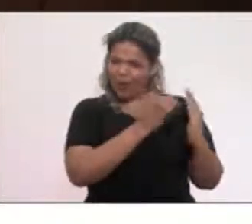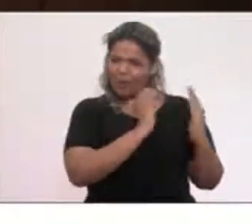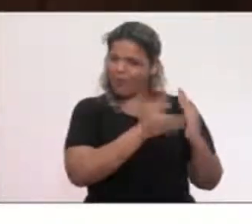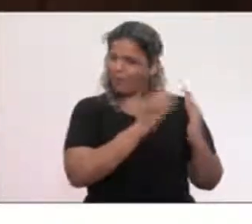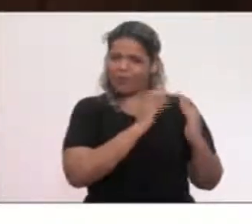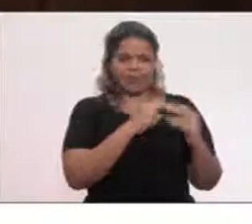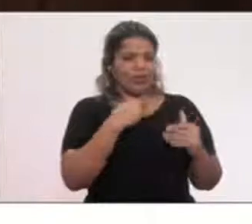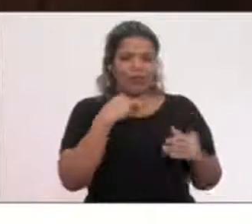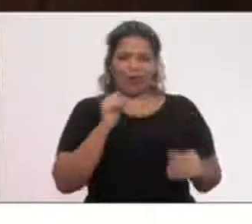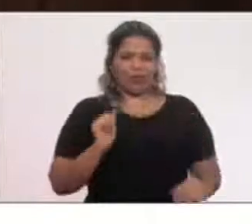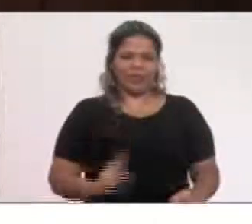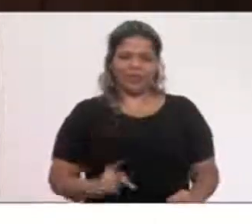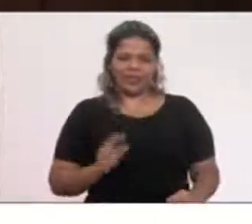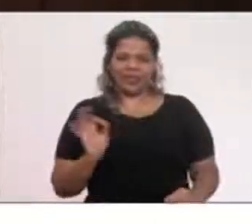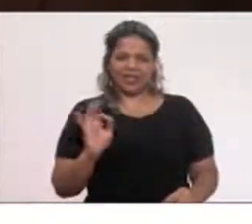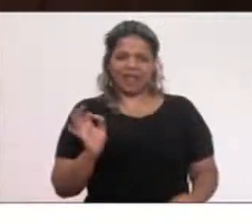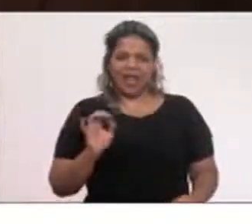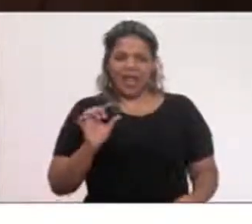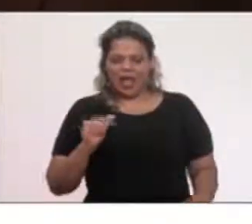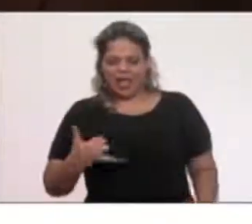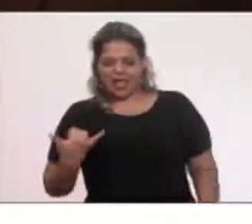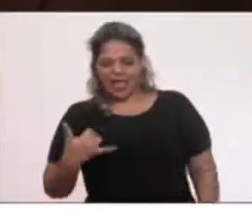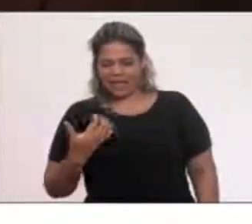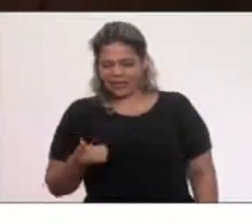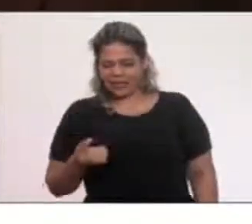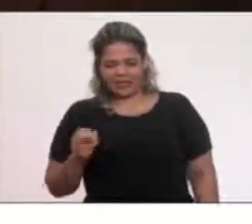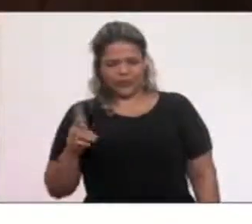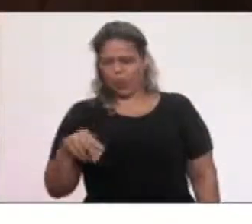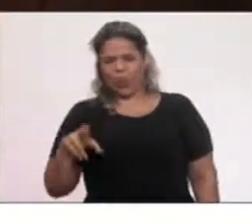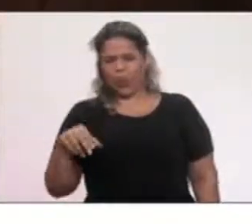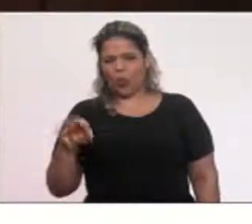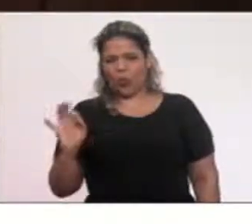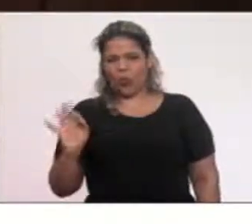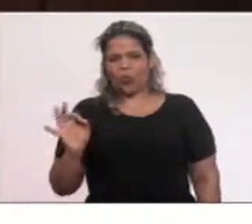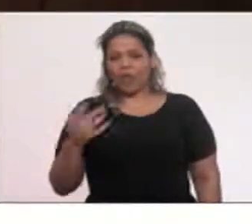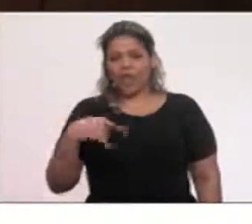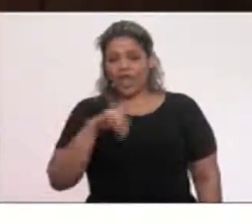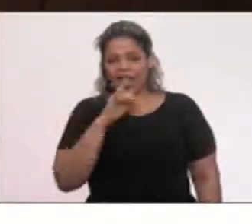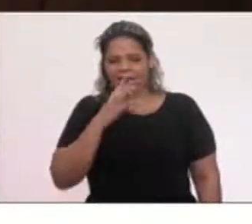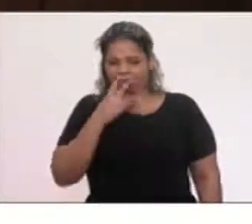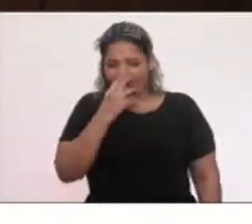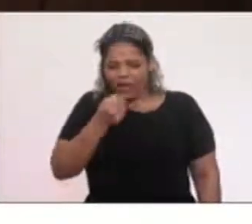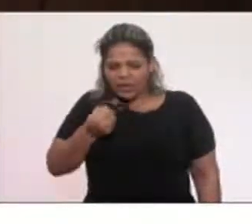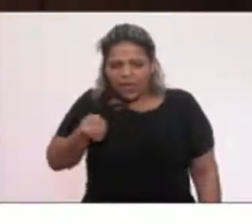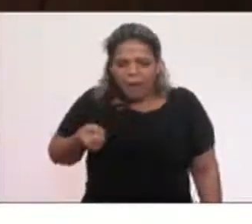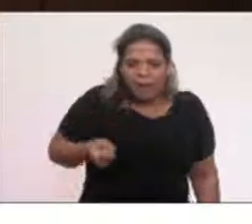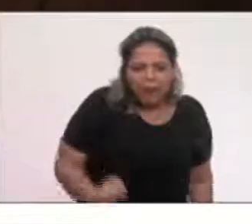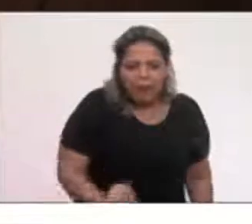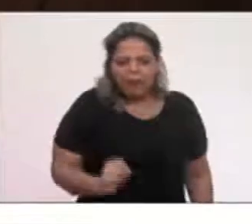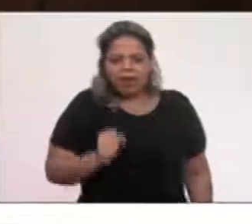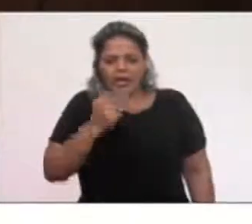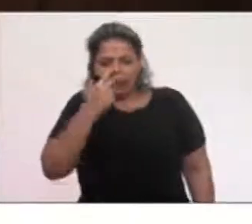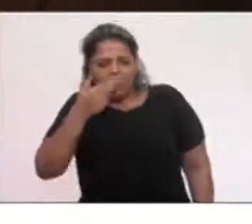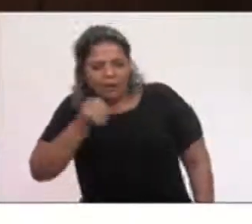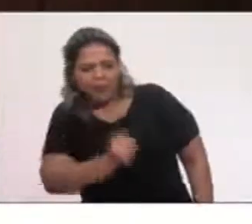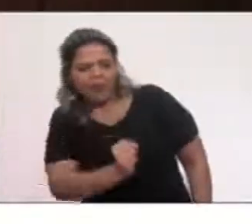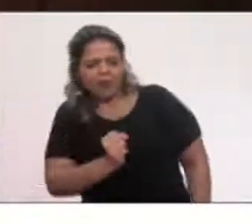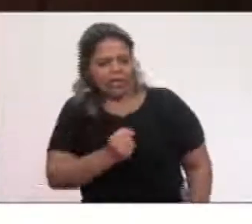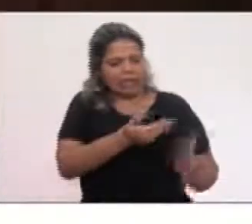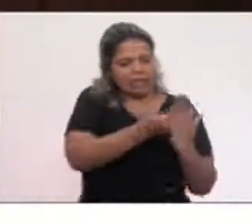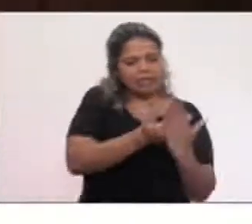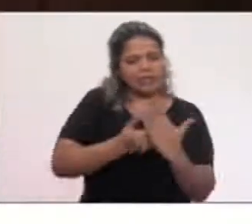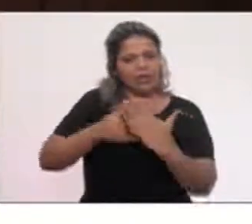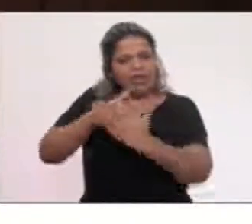não pode se aposentar nem com a idade mínima de 65 anos. Então eles empurram o acesso ao benefício da prestação